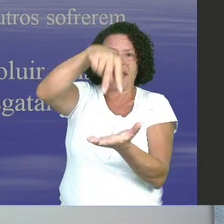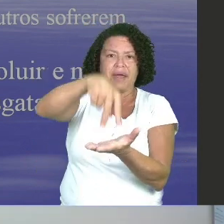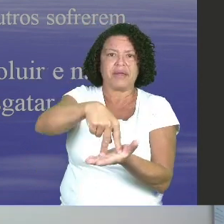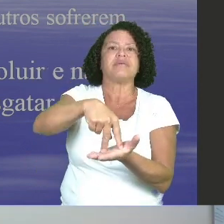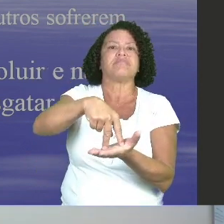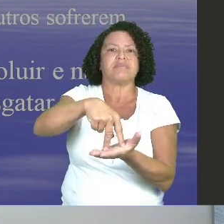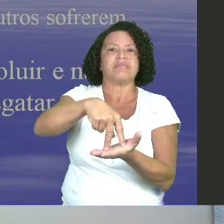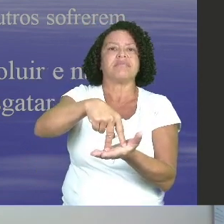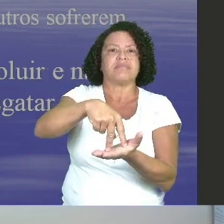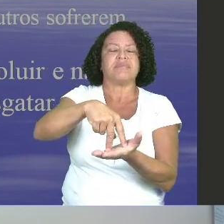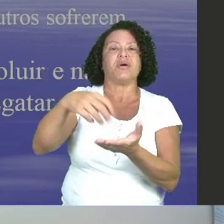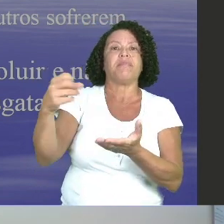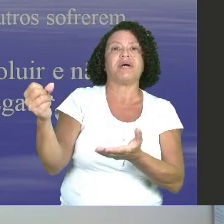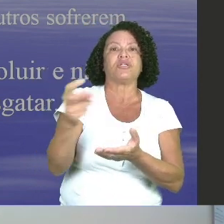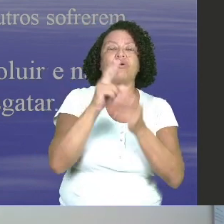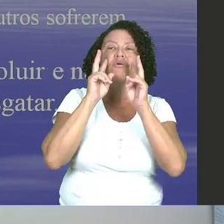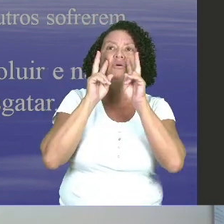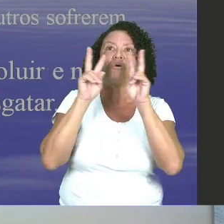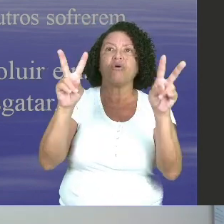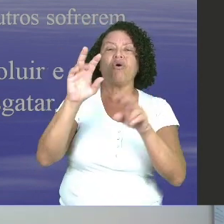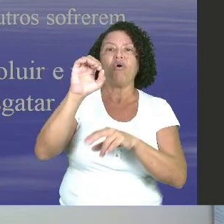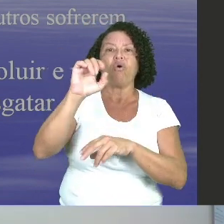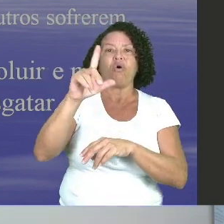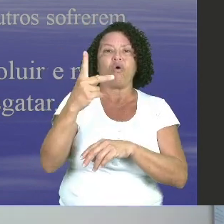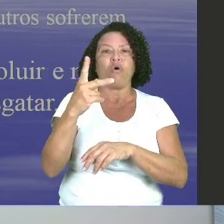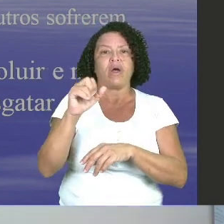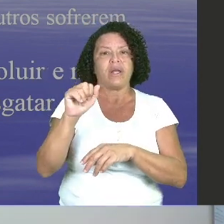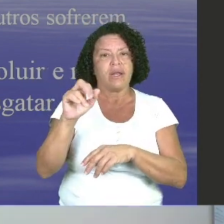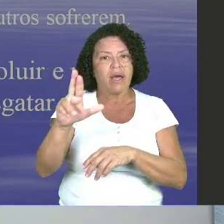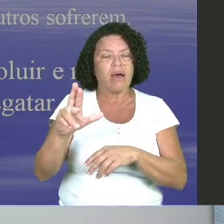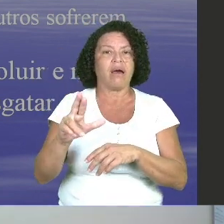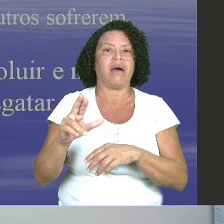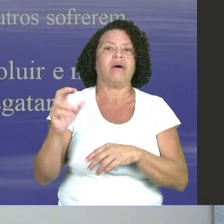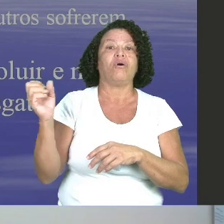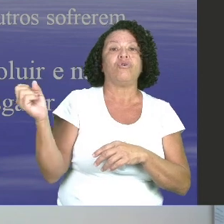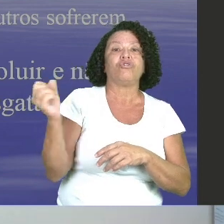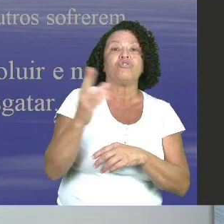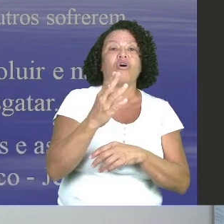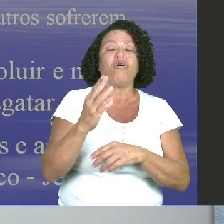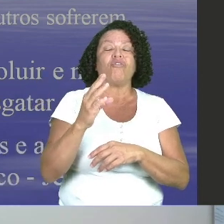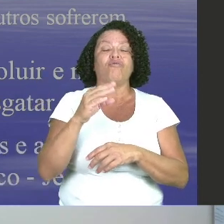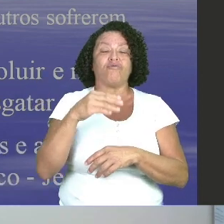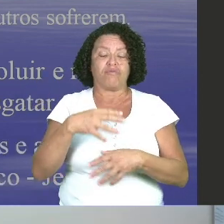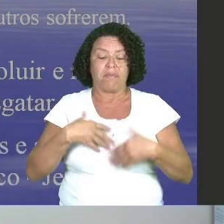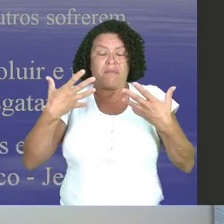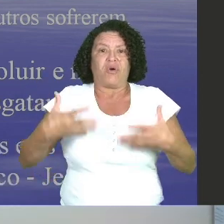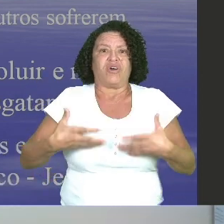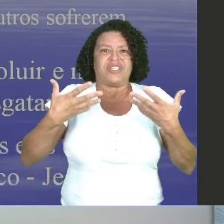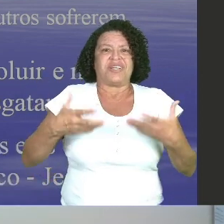voltou com uma nova visão, com uma nova forma, com uma nova motivação para viver.